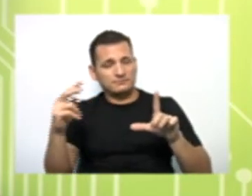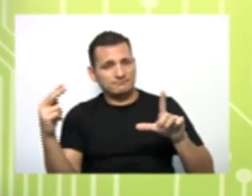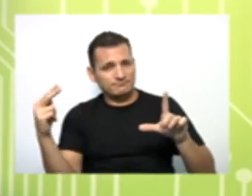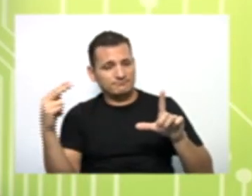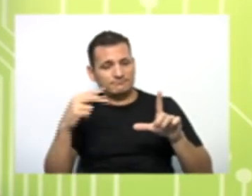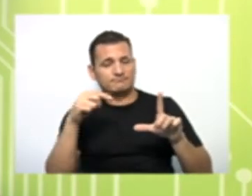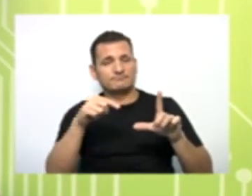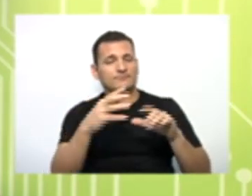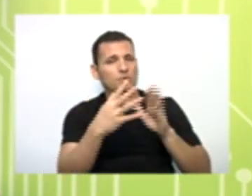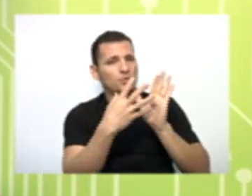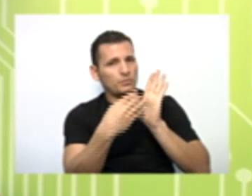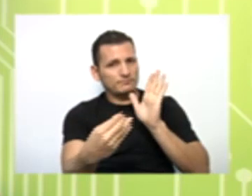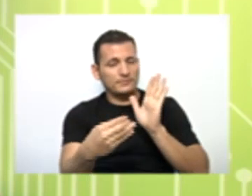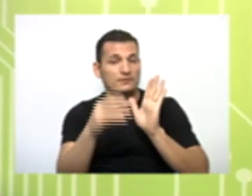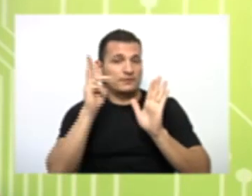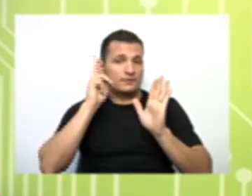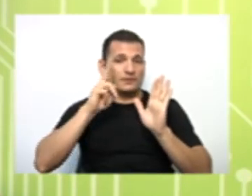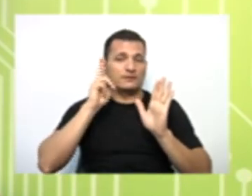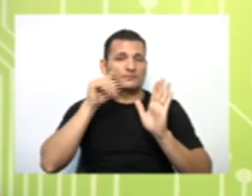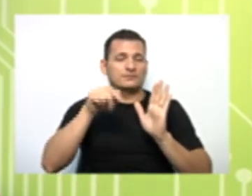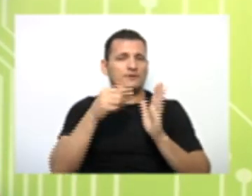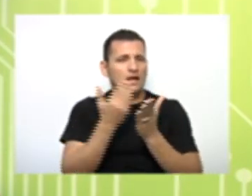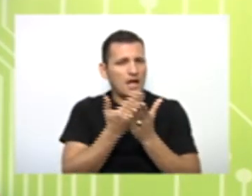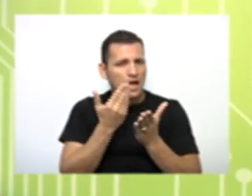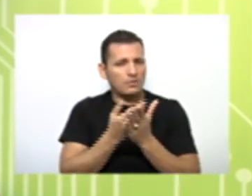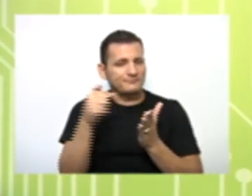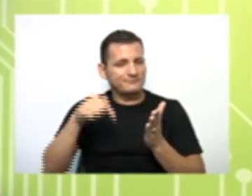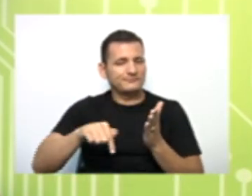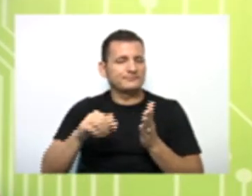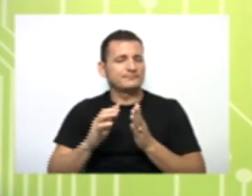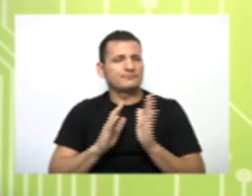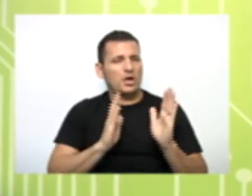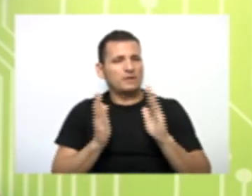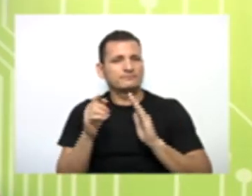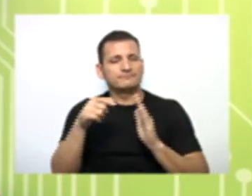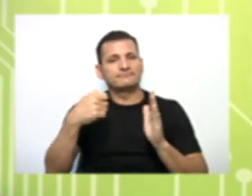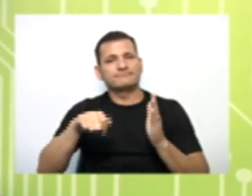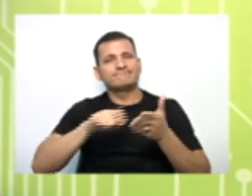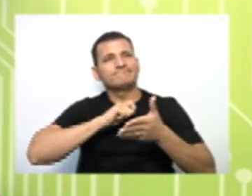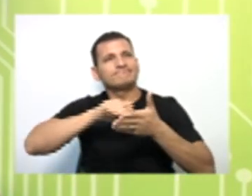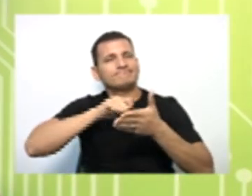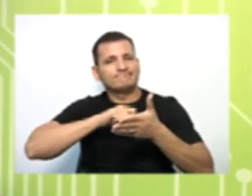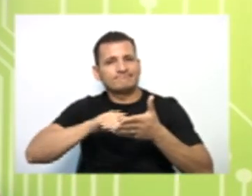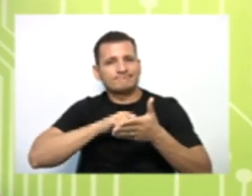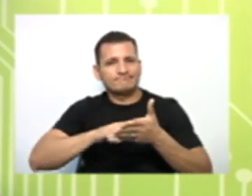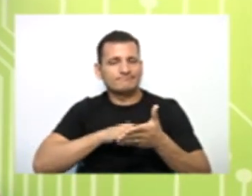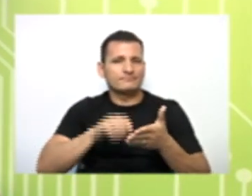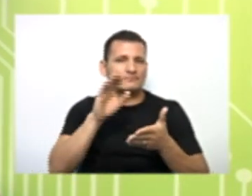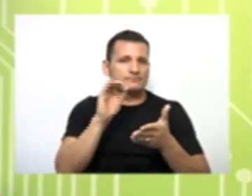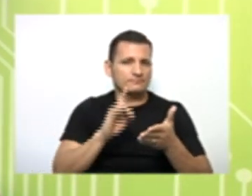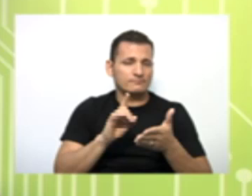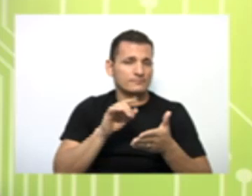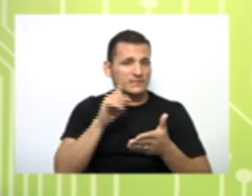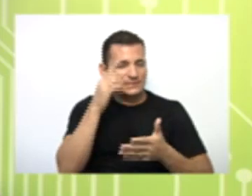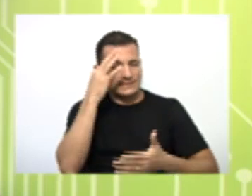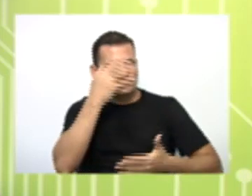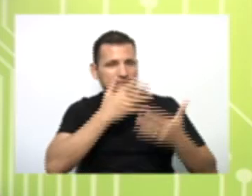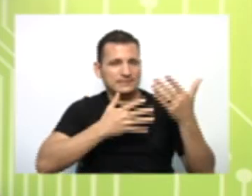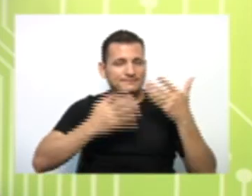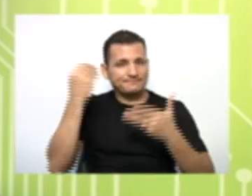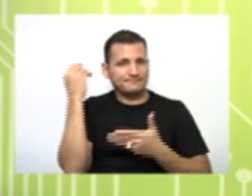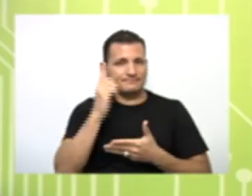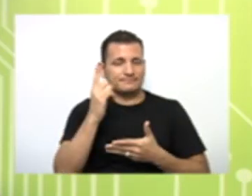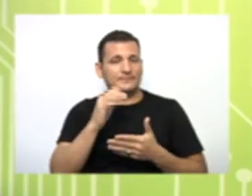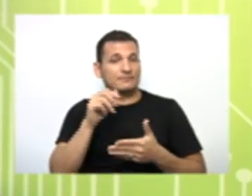comigo. Lembra, toda a nossa aula você tem que anotar os códigos para você não se perder. Professora, passou